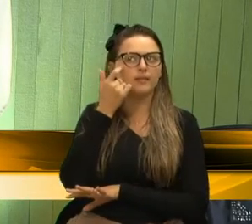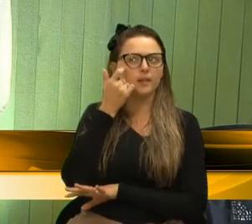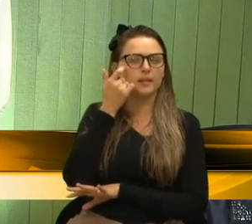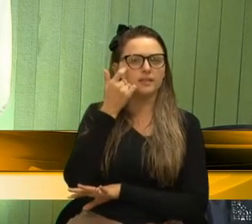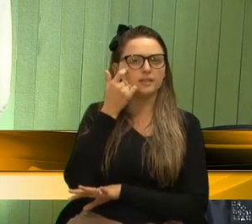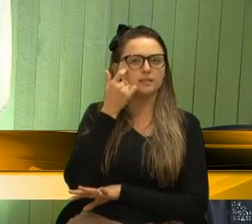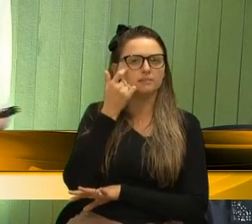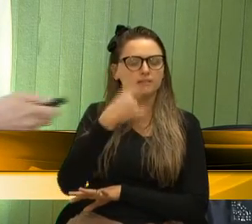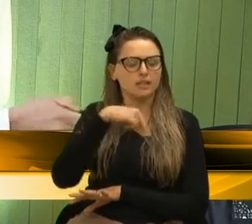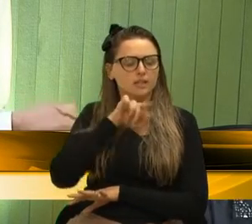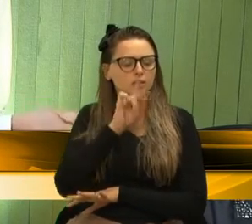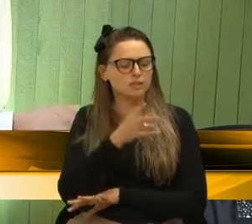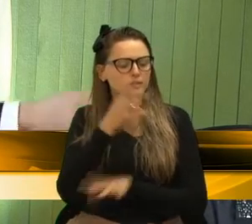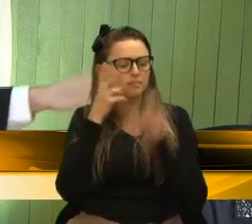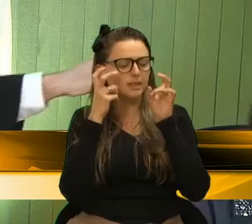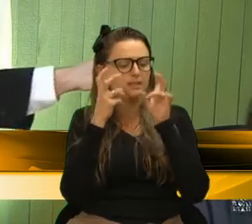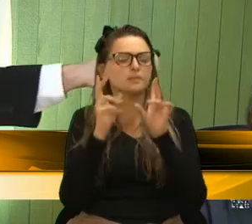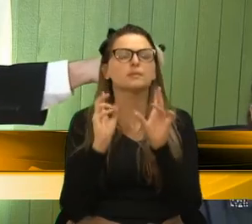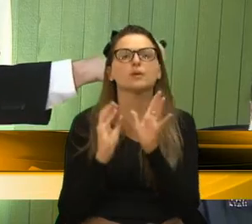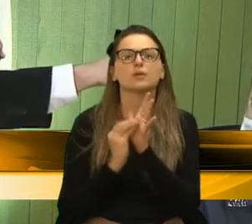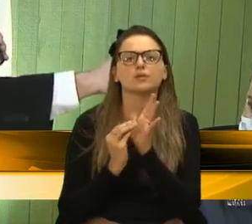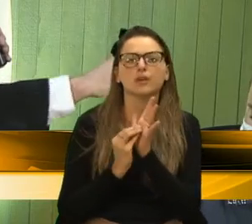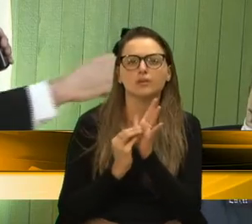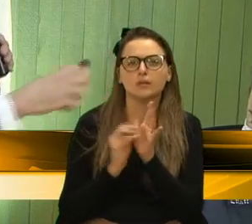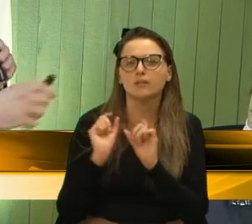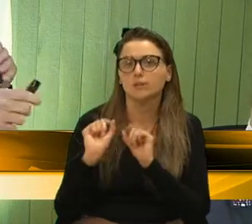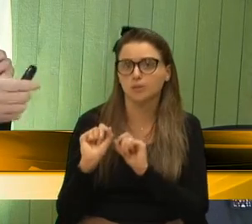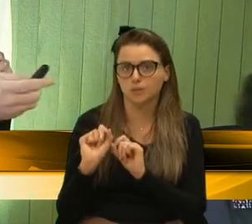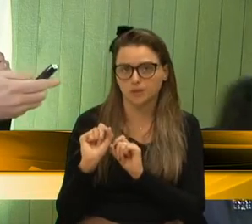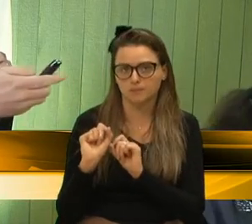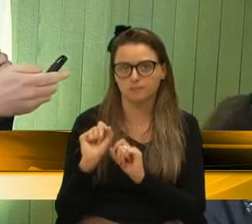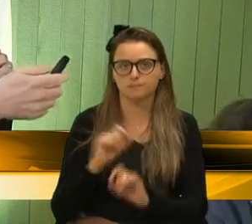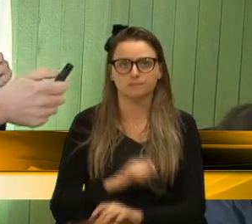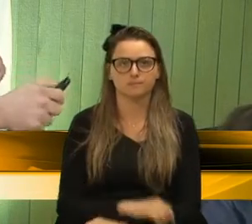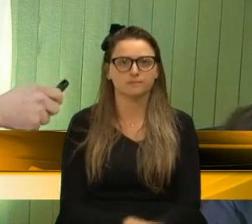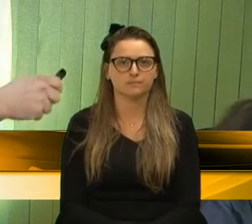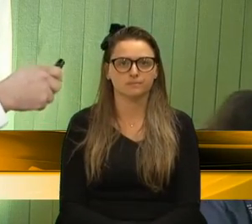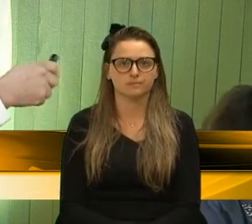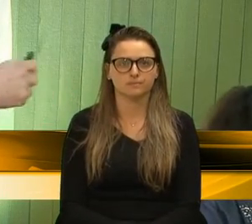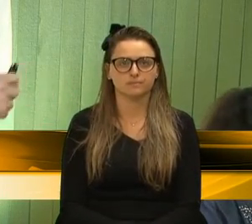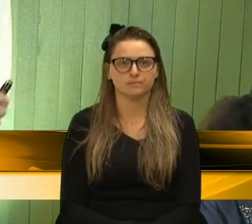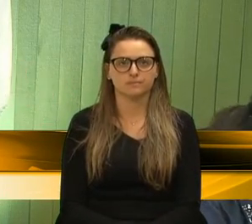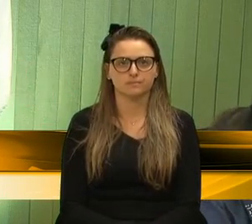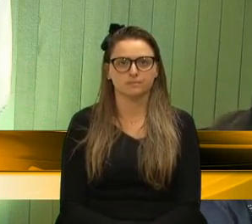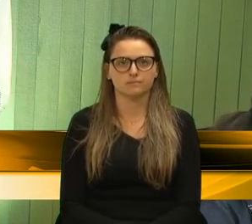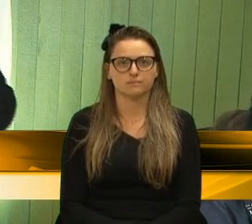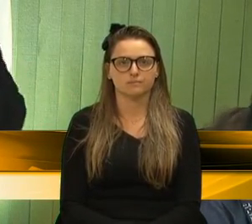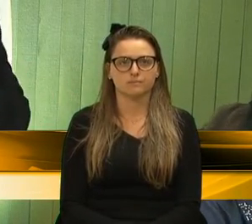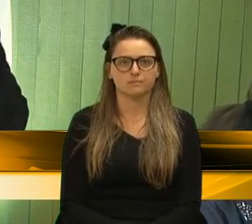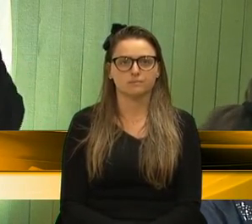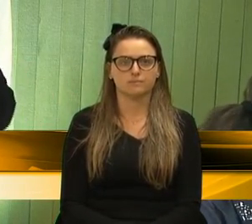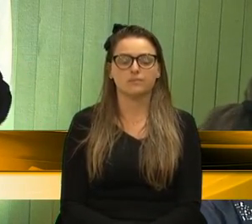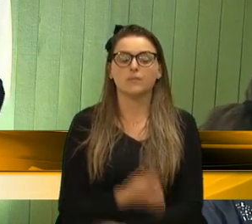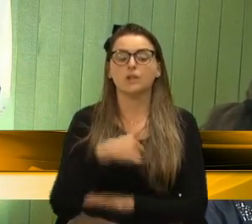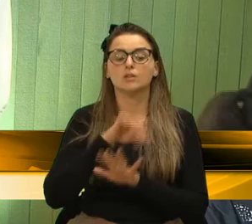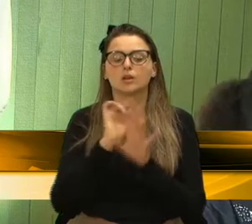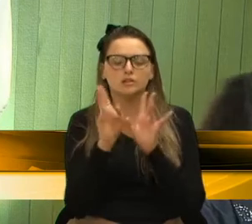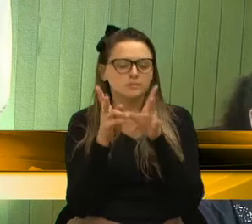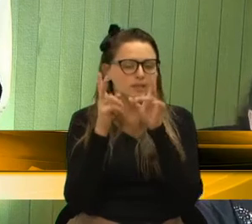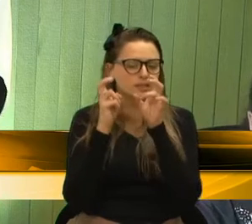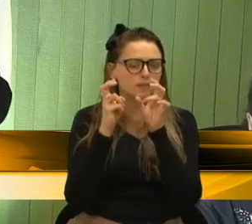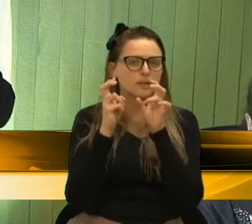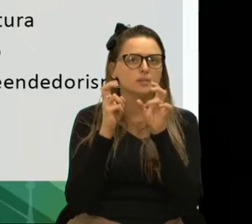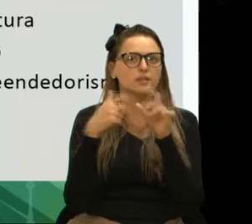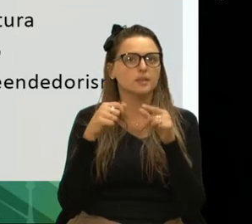a necessidade de... Pode passar. Isso. De estender, né,